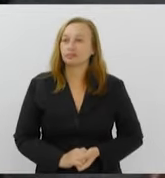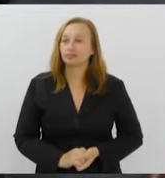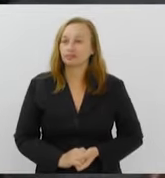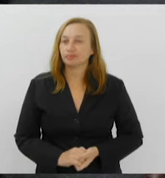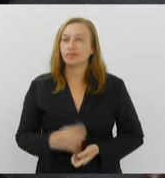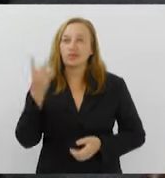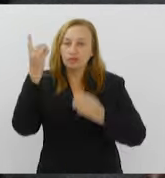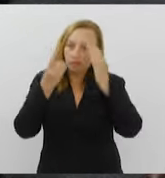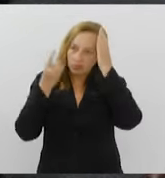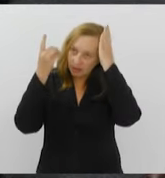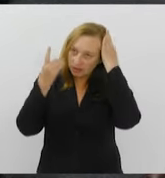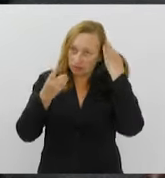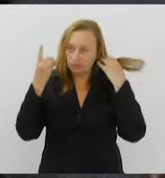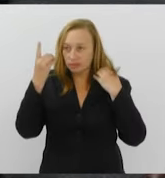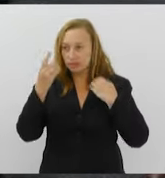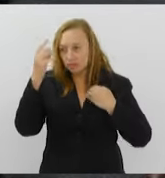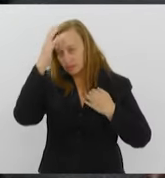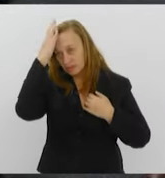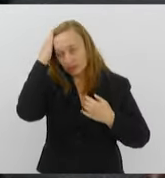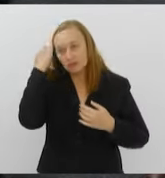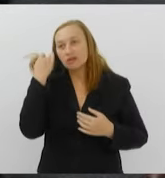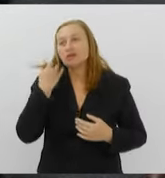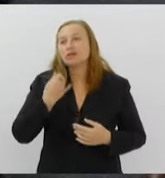ao deputado Amorim,